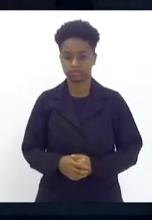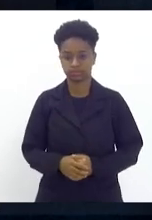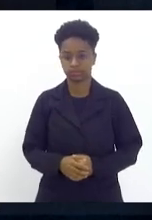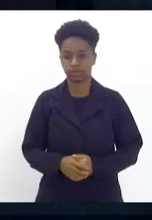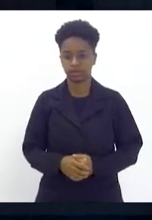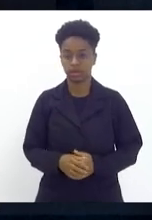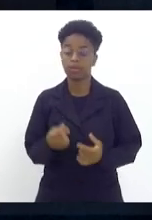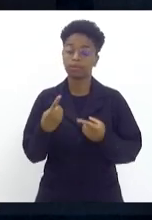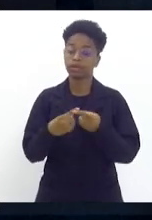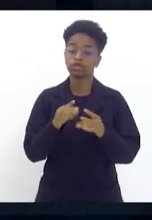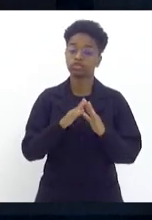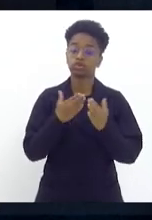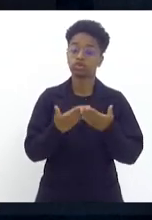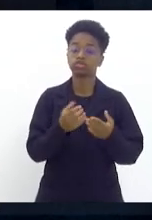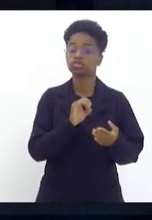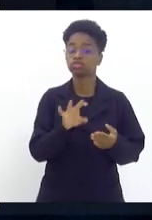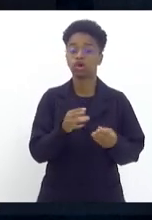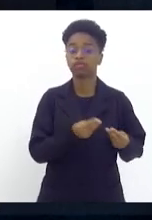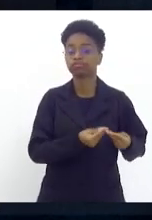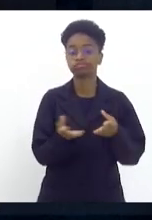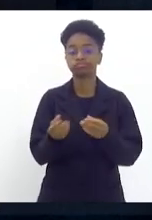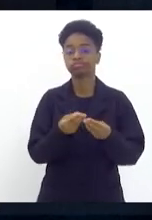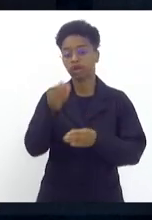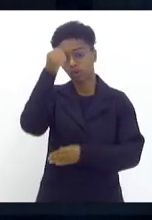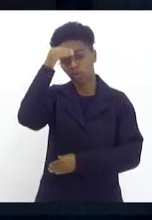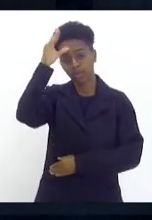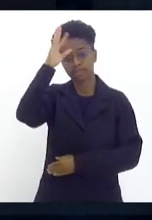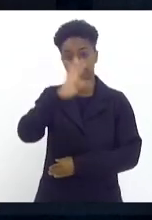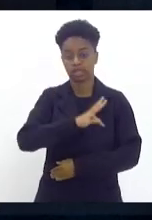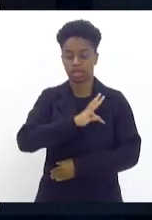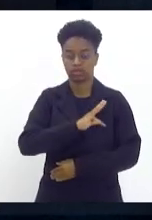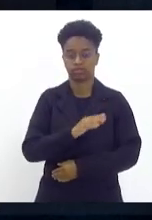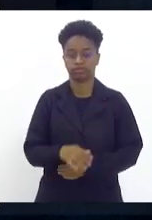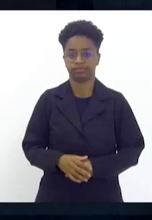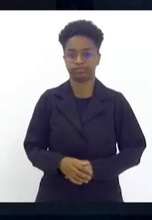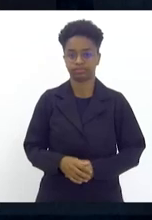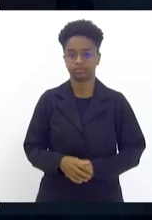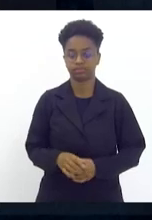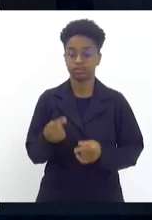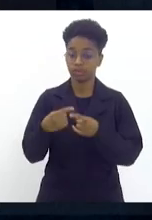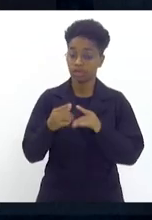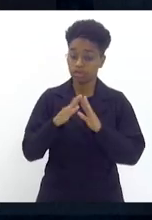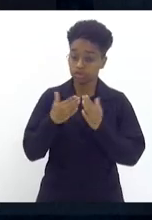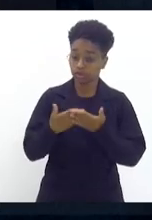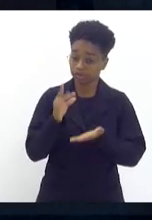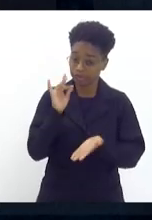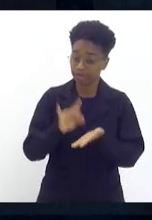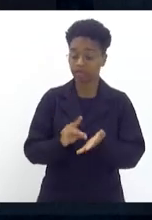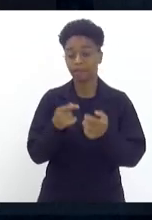está trazendo ali simplesmente conhecimento técnico. Uma escola de verdade